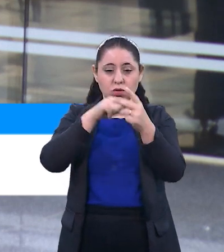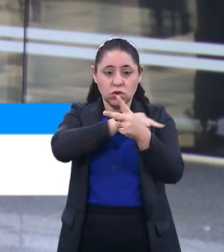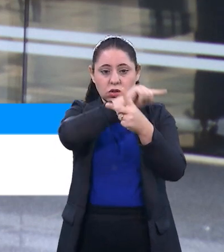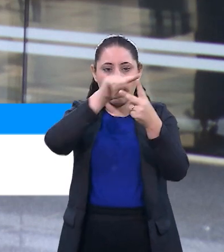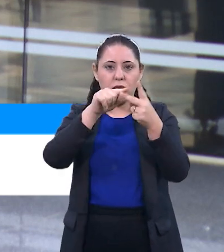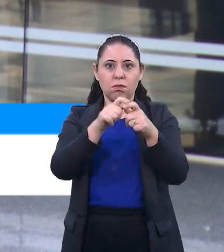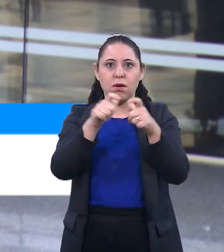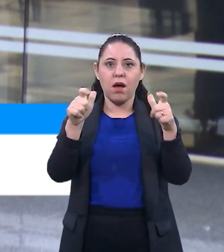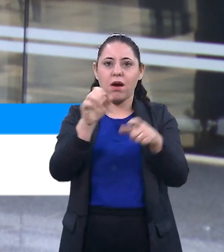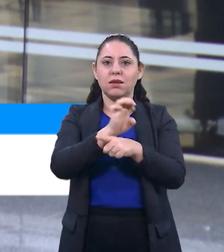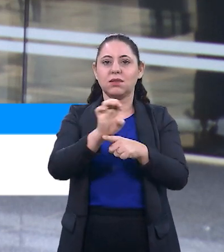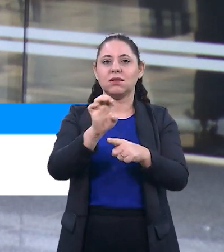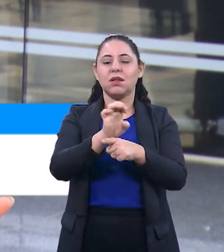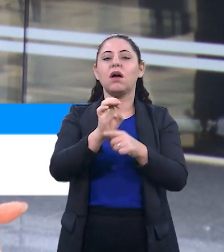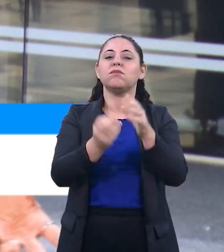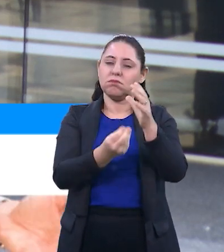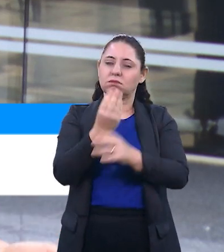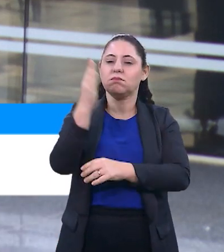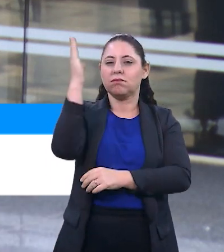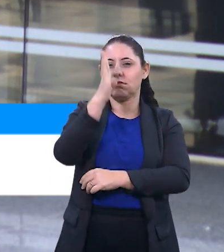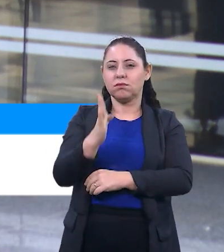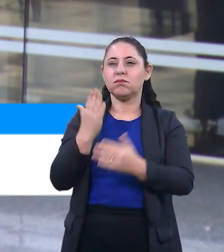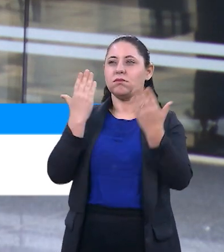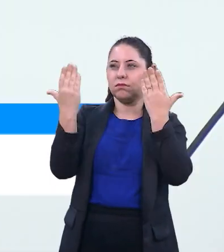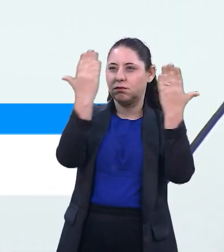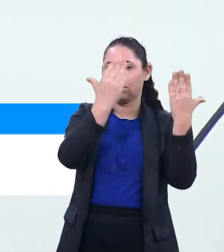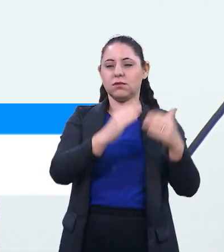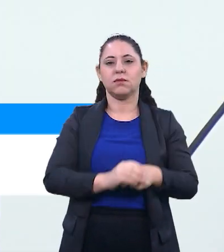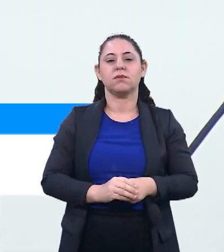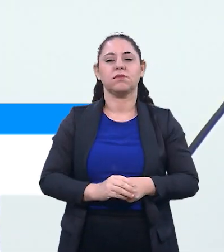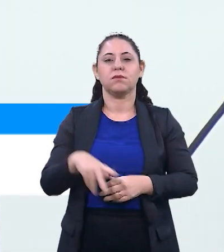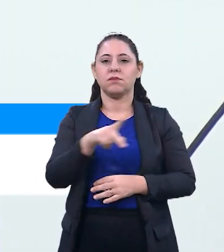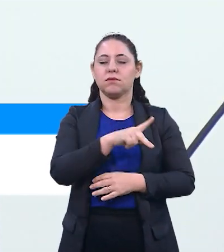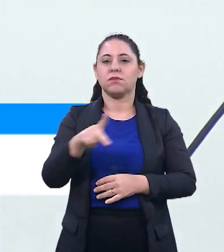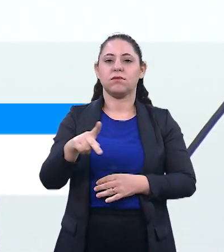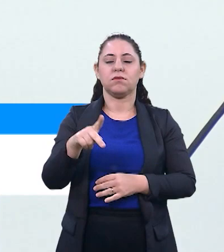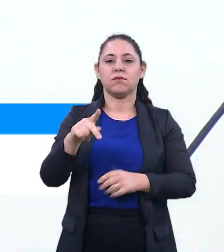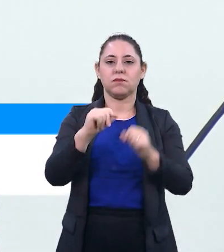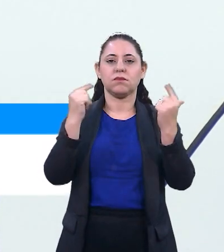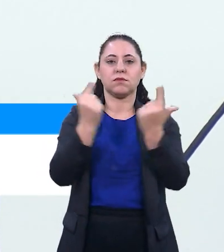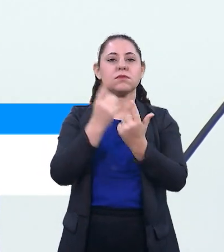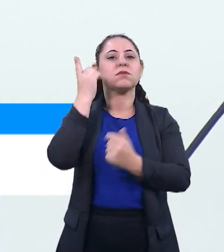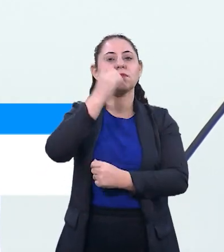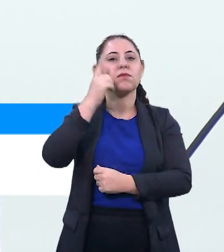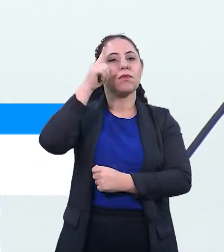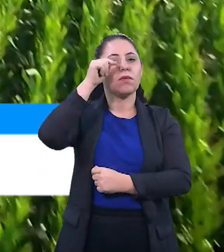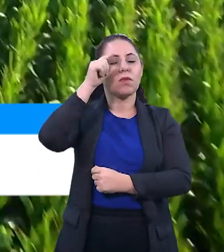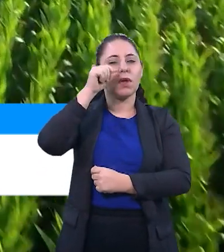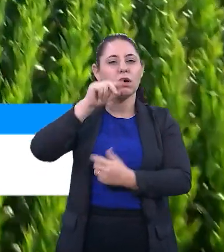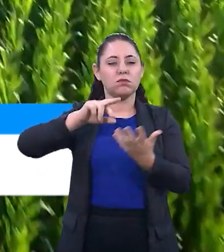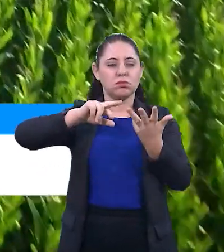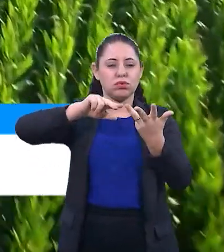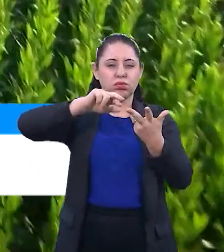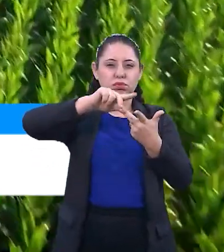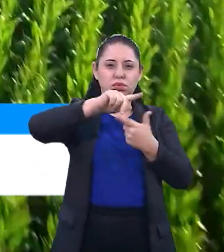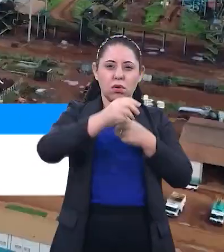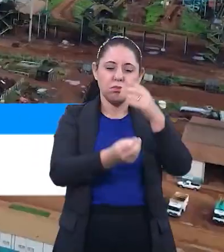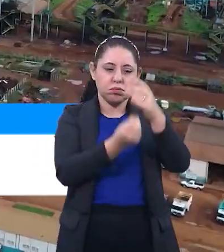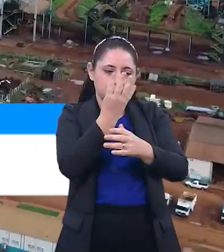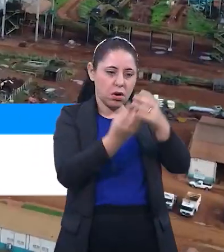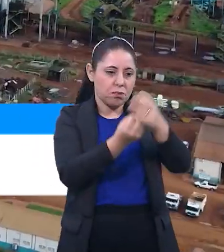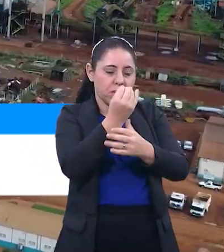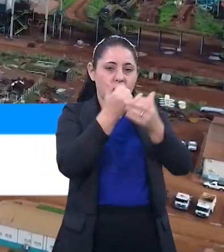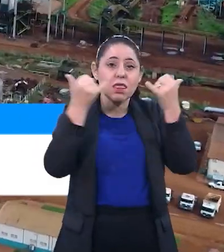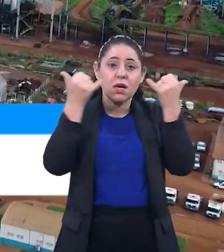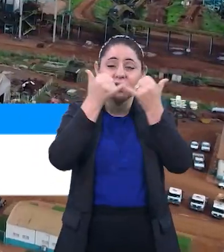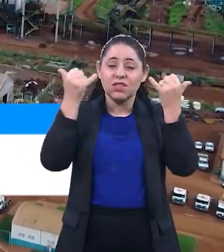Sul fosse o 2º maior estado produtor do Brasil. Conforme o presidente da Alemes, deputado Gerson Claro, a diversificação na